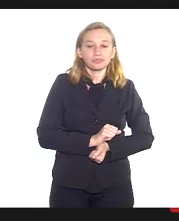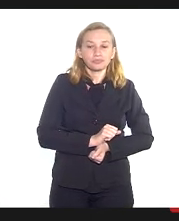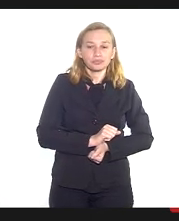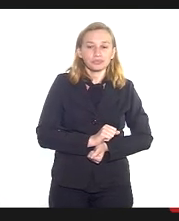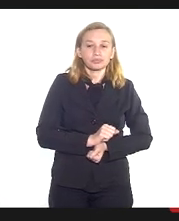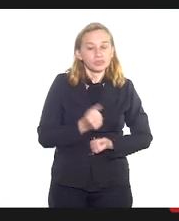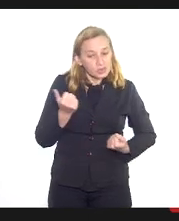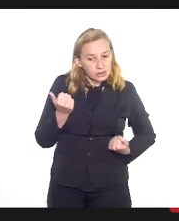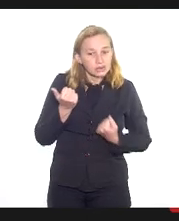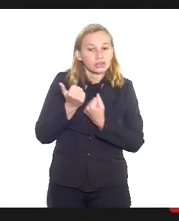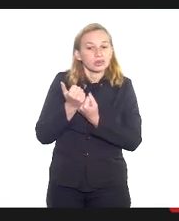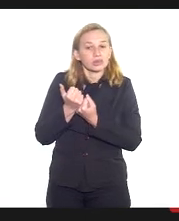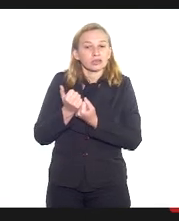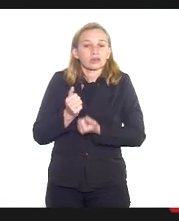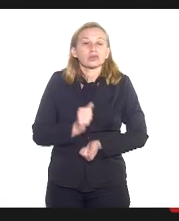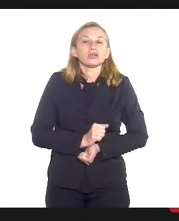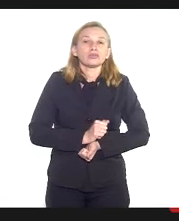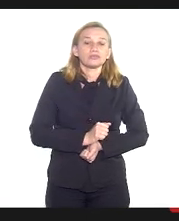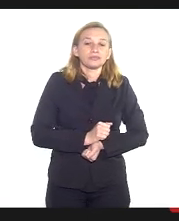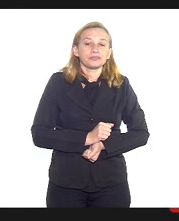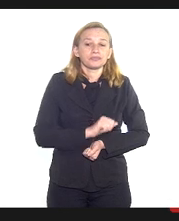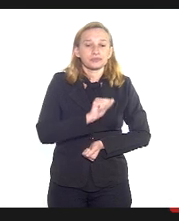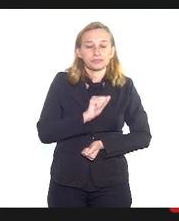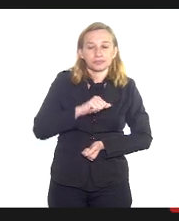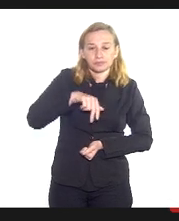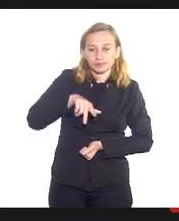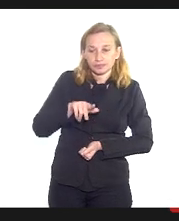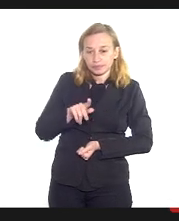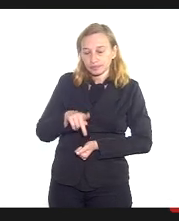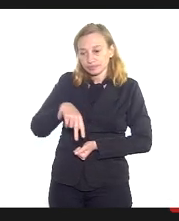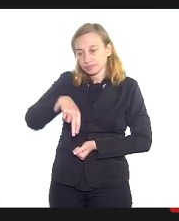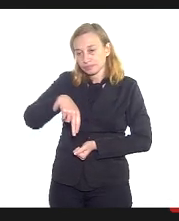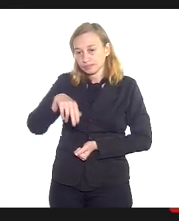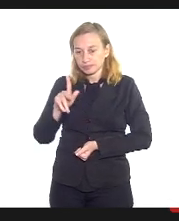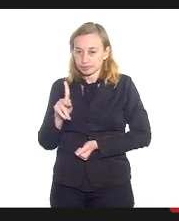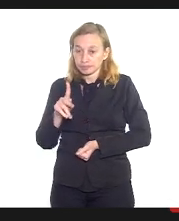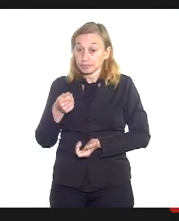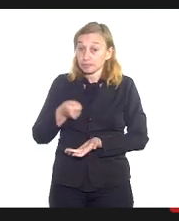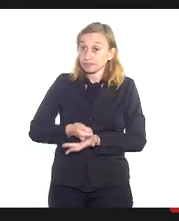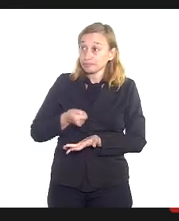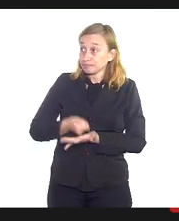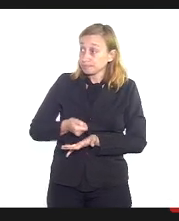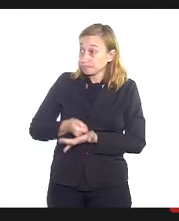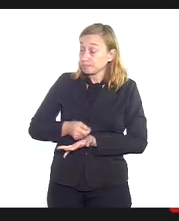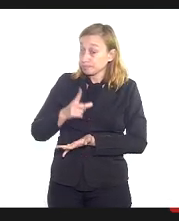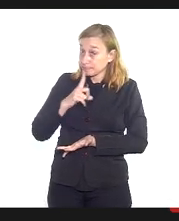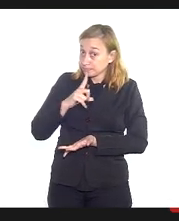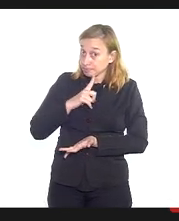ser parceira. E a ANP tem obrigação